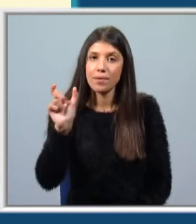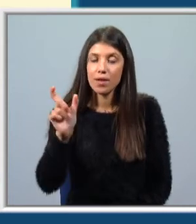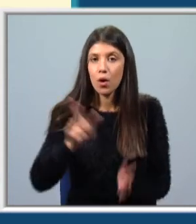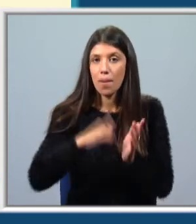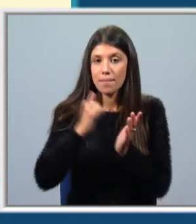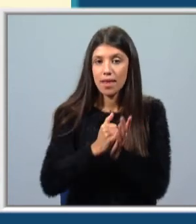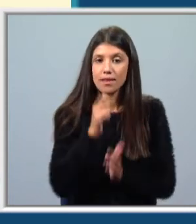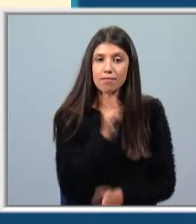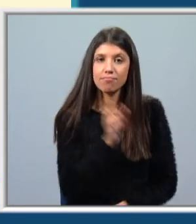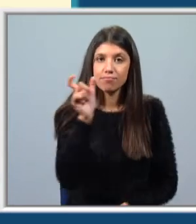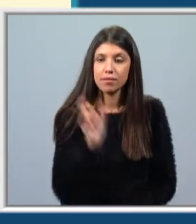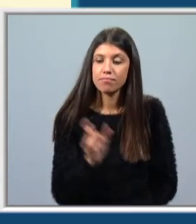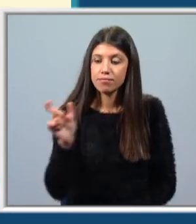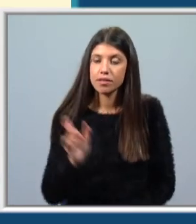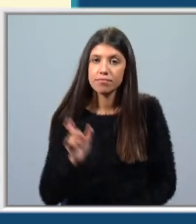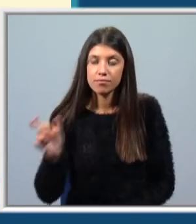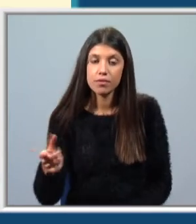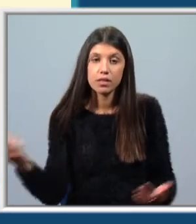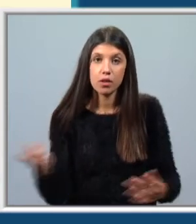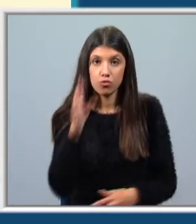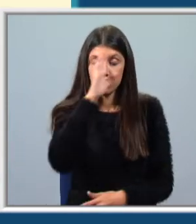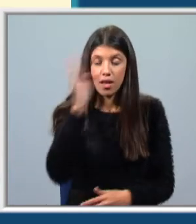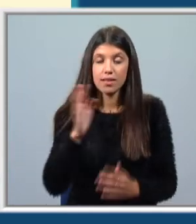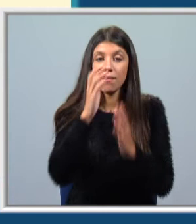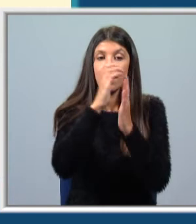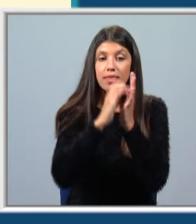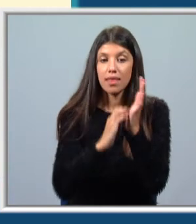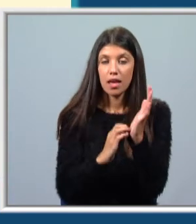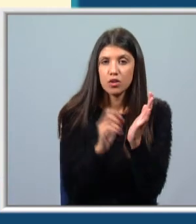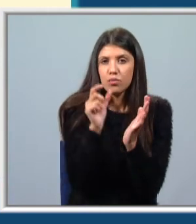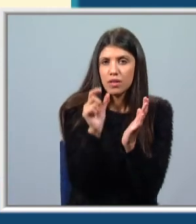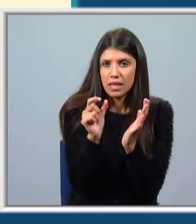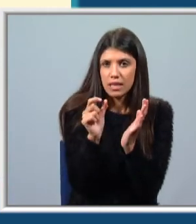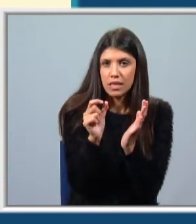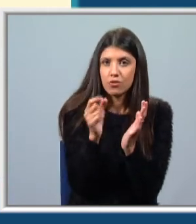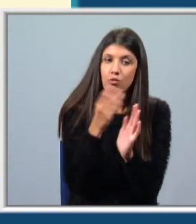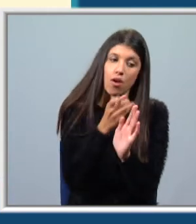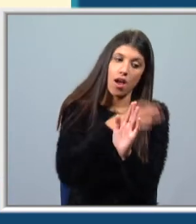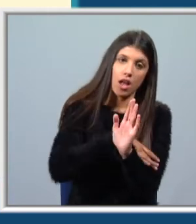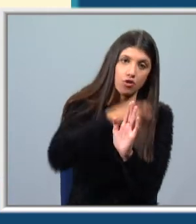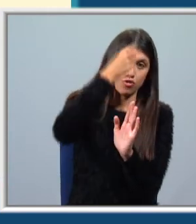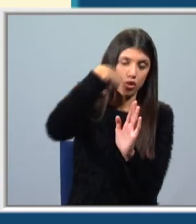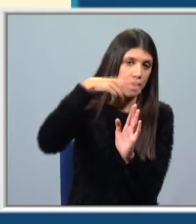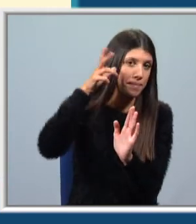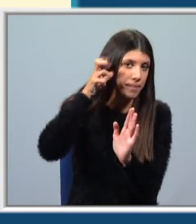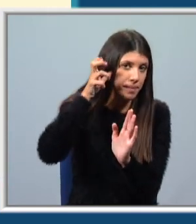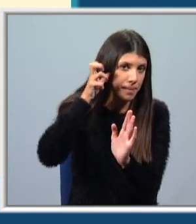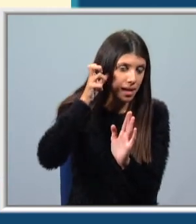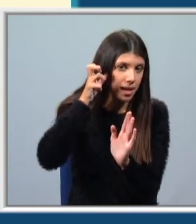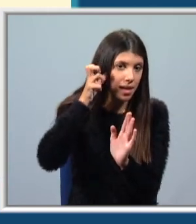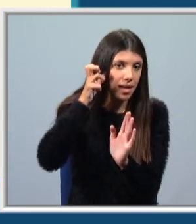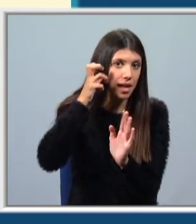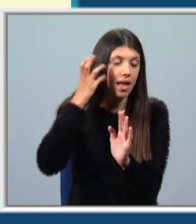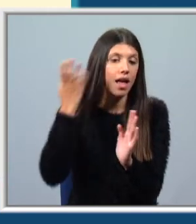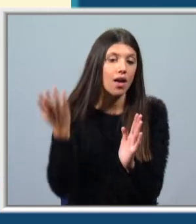aqui um pequeno excerto do nosso texto, do conto que estivemos aqui a ouvir, especialmente desta última parte,